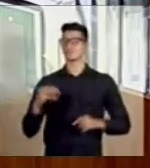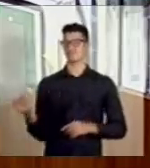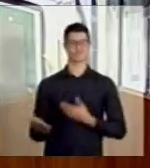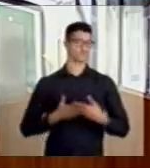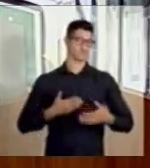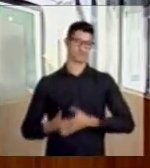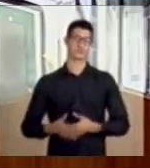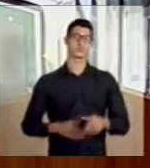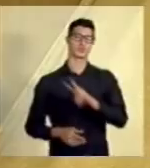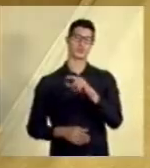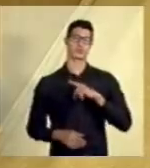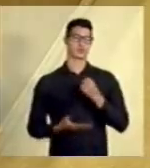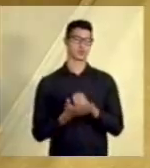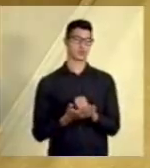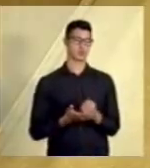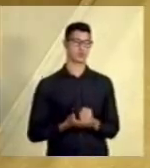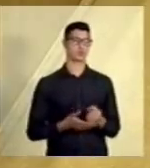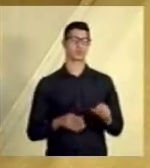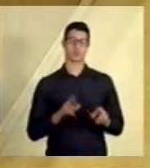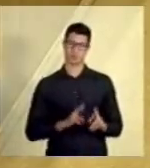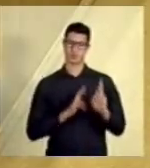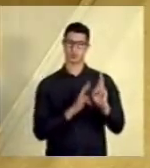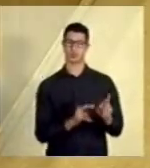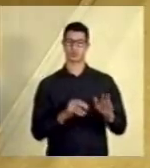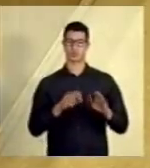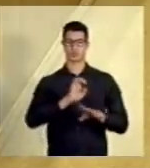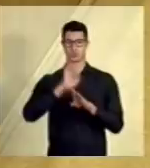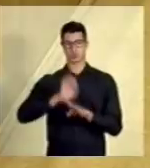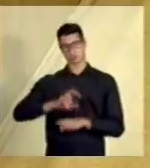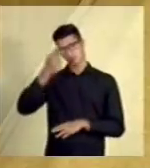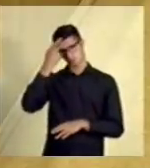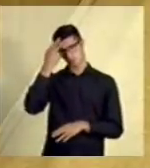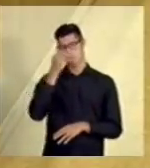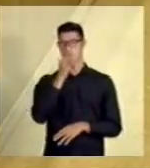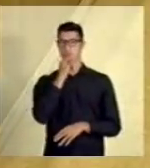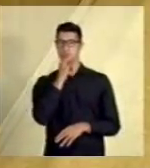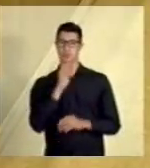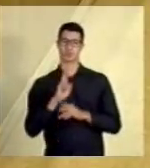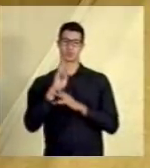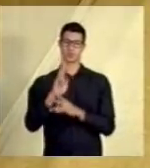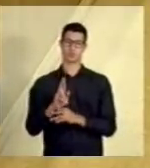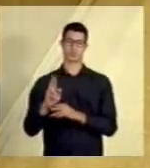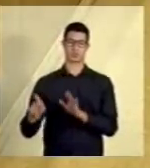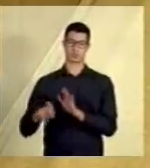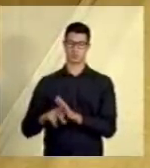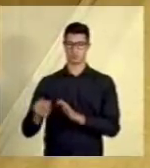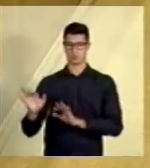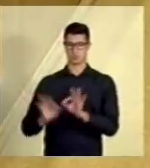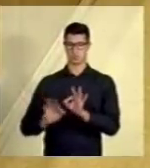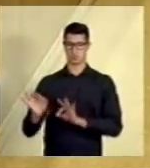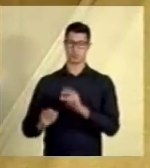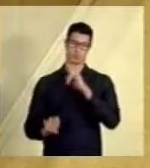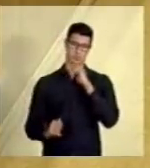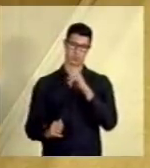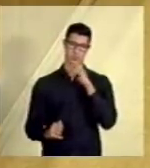importa, haverá controle, inclusive recursal. No Estado de São Paulo, por exemplo, o recurso cabível nos procedimentos de